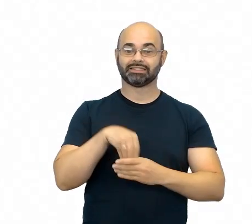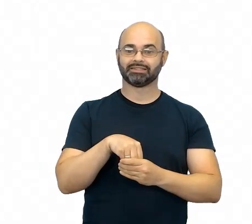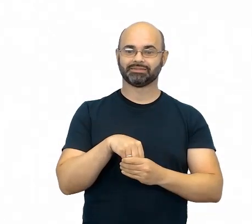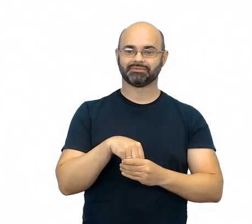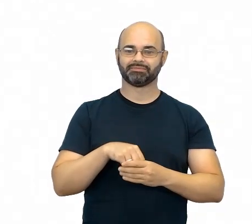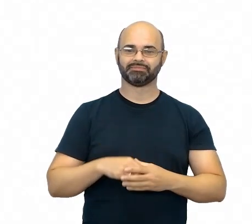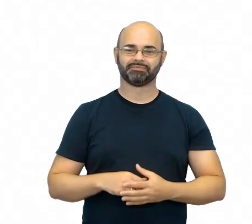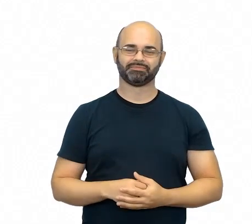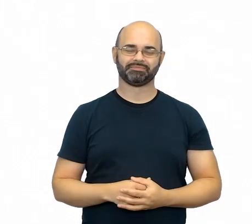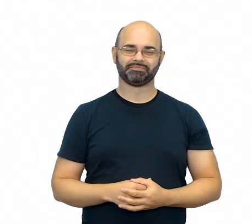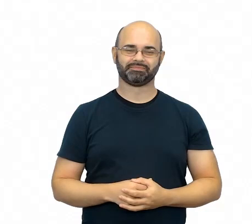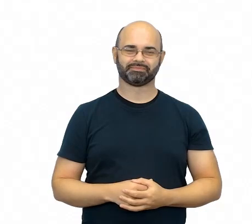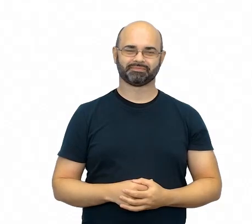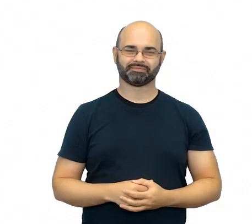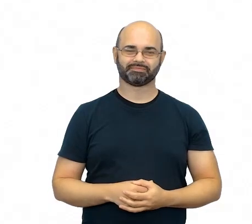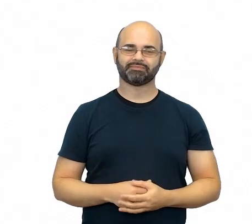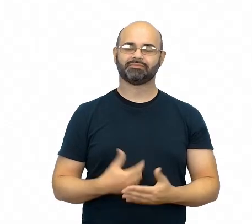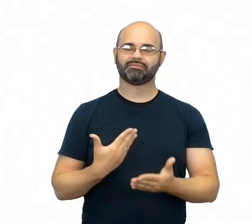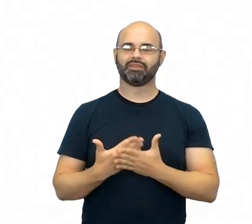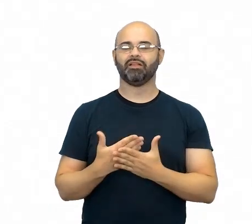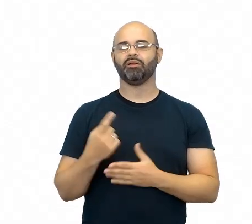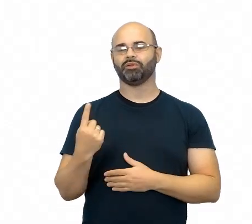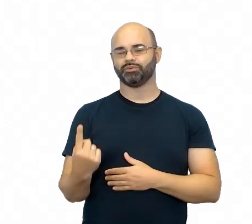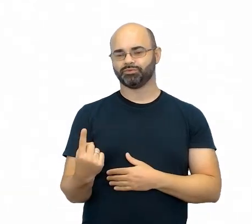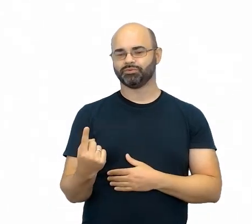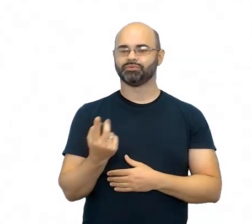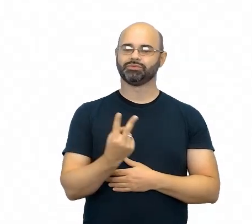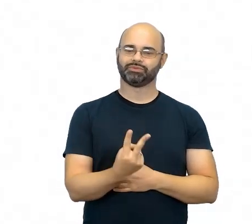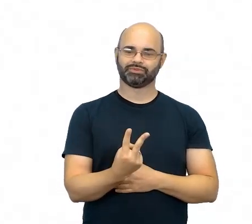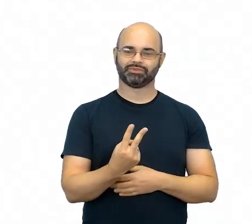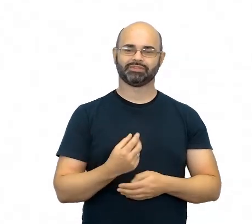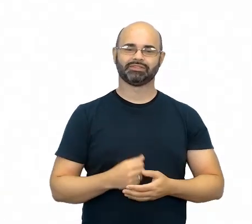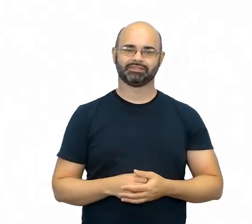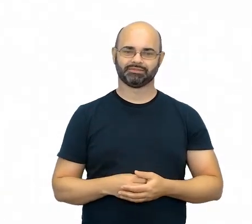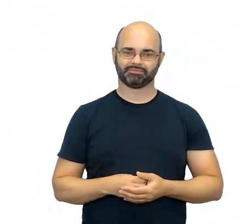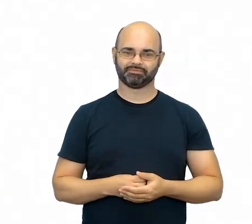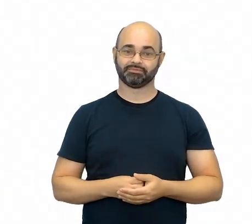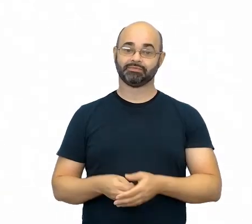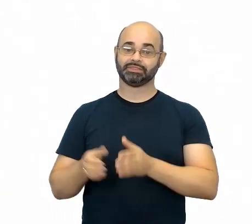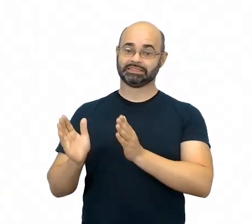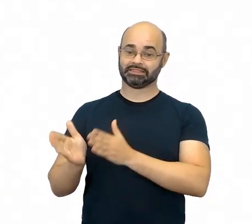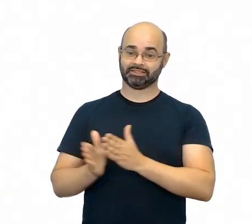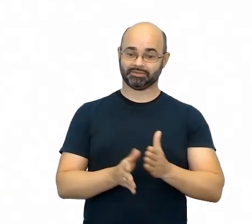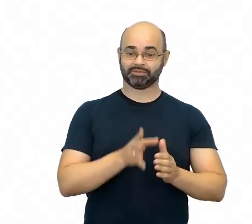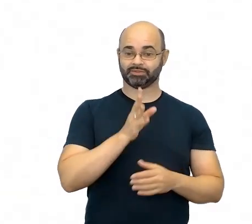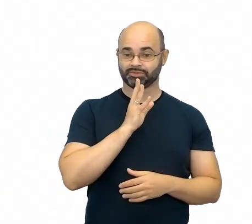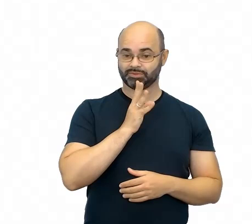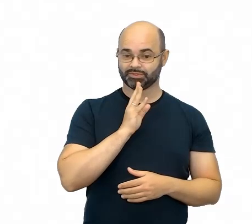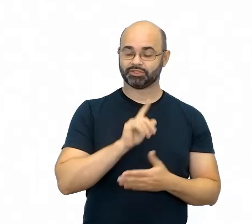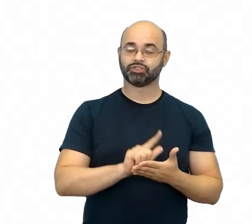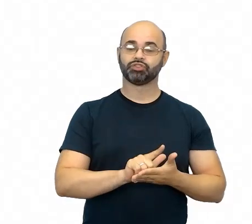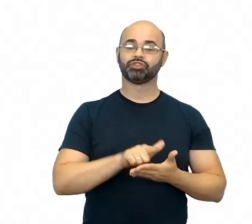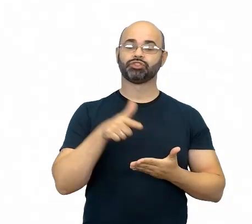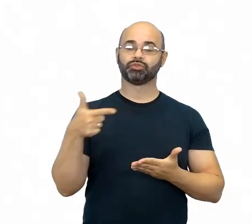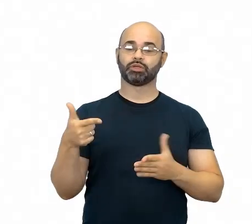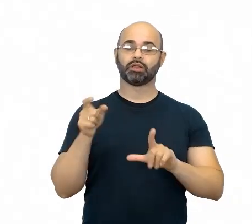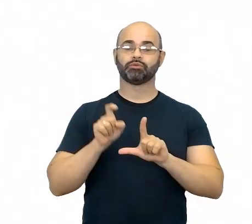Temos aqui aulas 1 e 2, conhecendo a sequência e explorando jornais